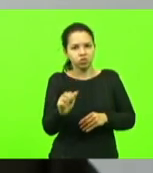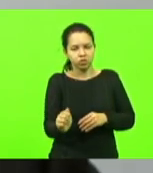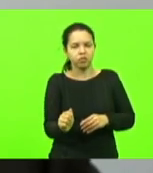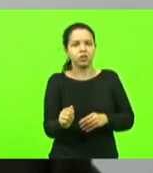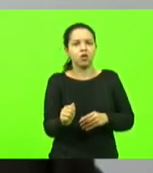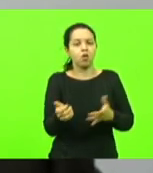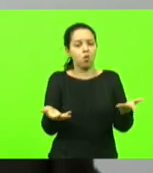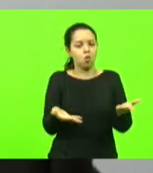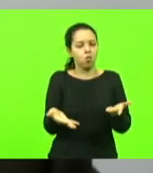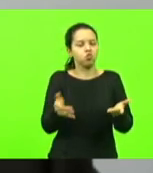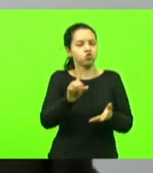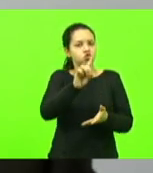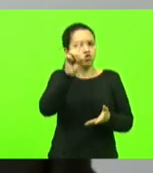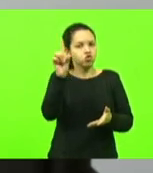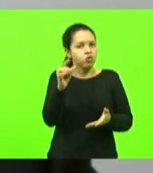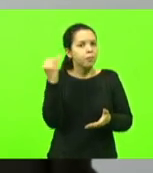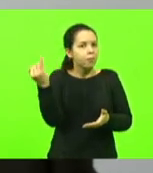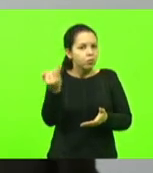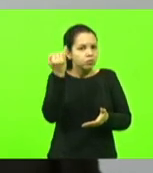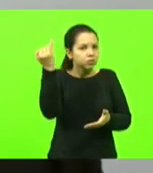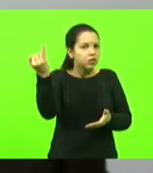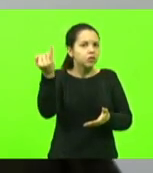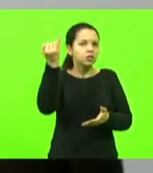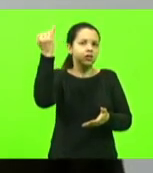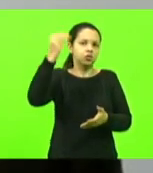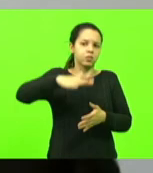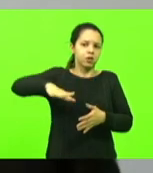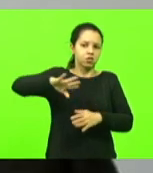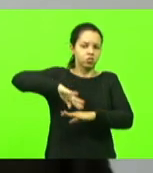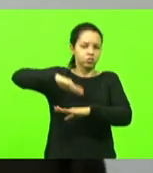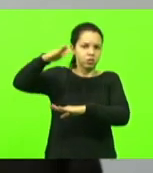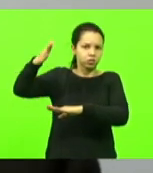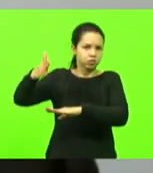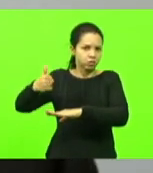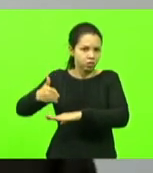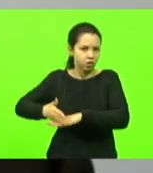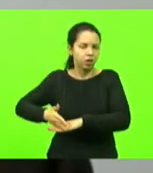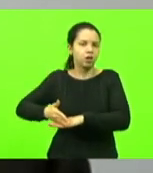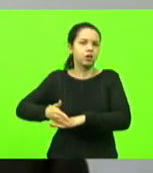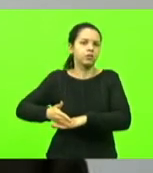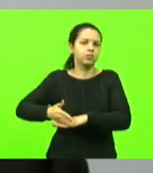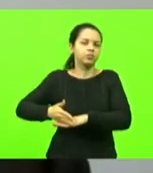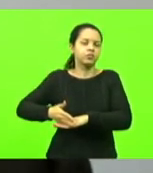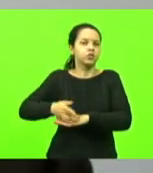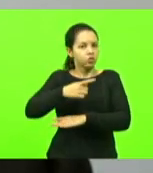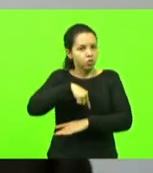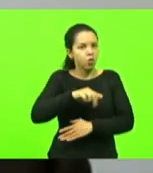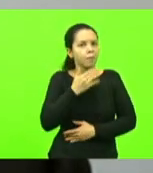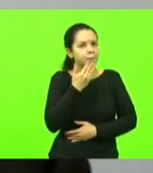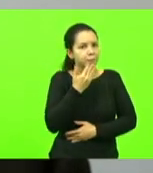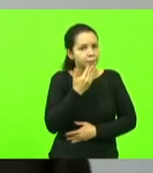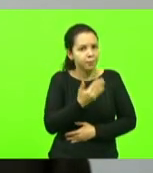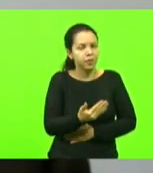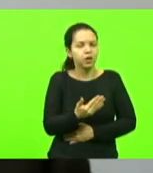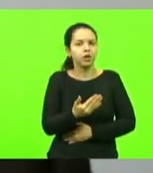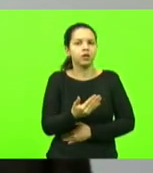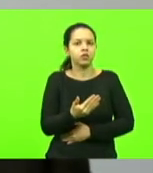um dia importante para a Serra Catarinense, com algumas demandas que vão ser supridas. A gente pede só que tenha de